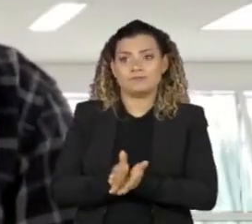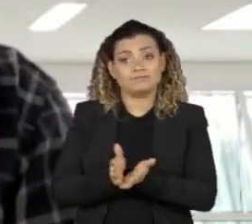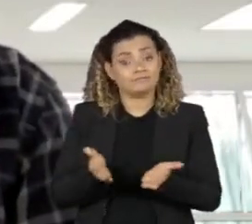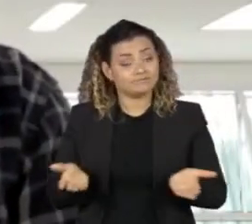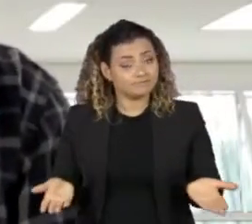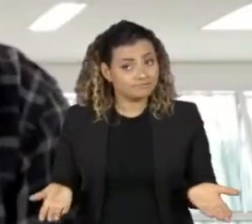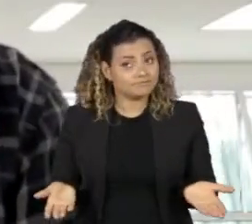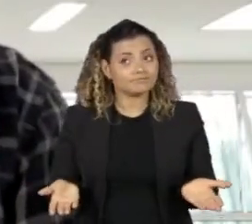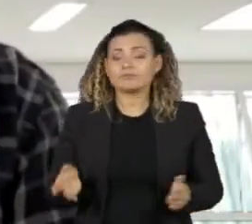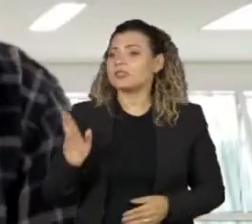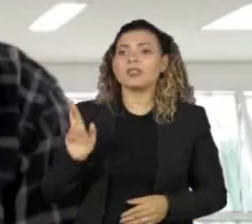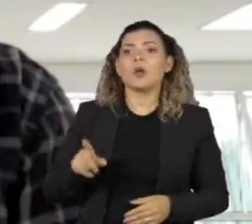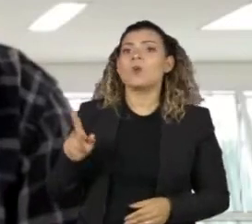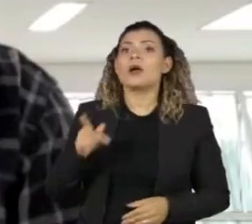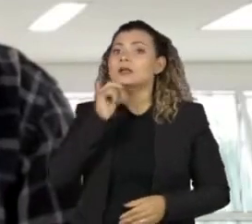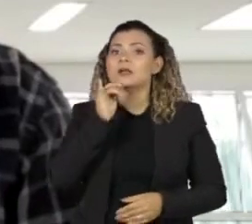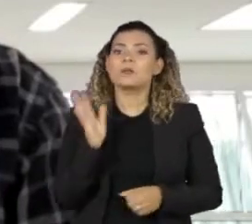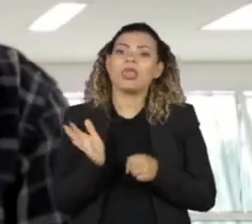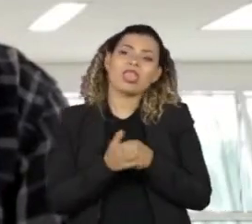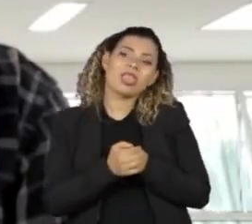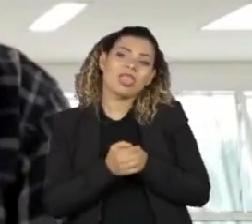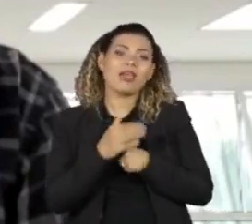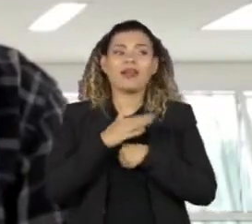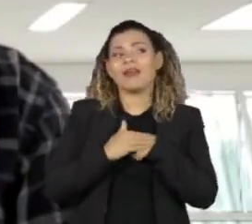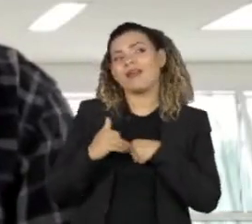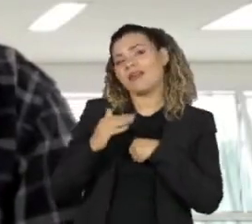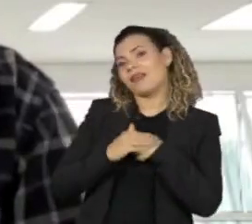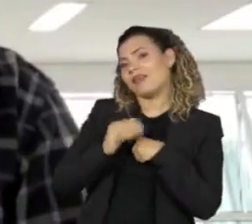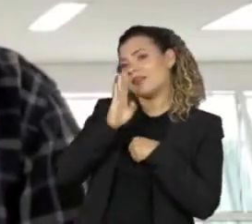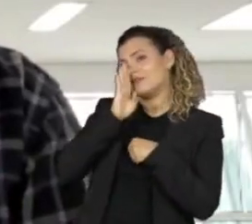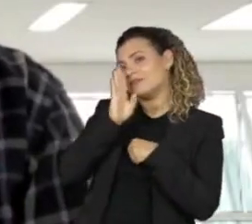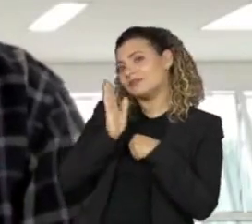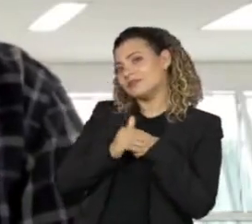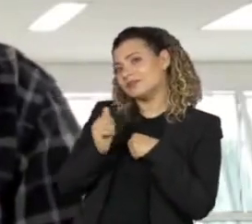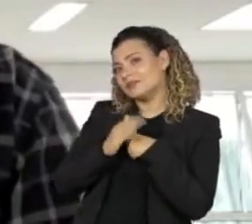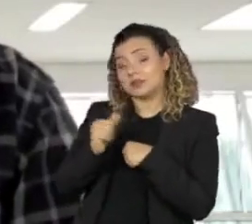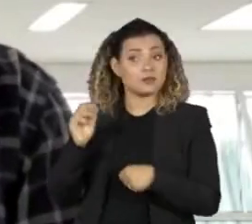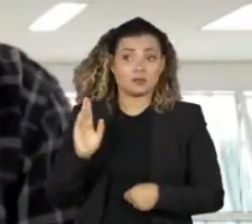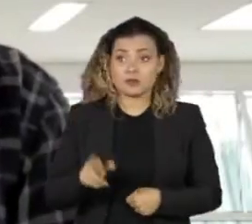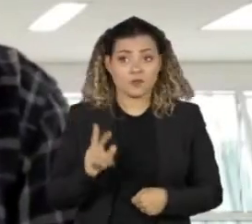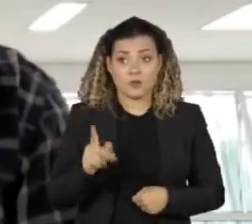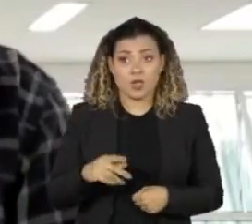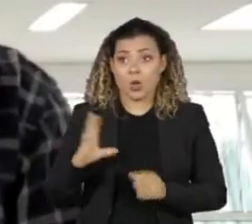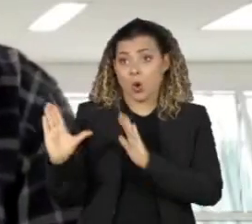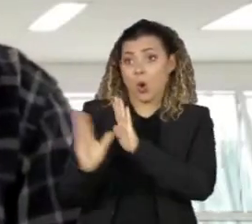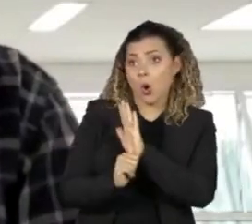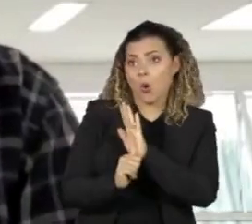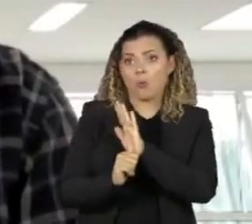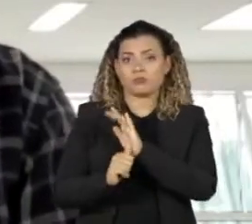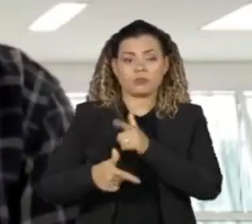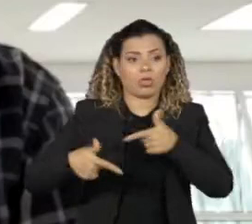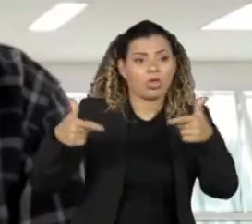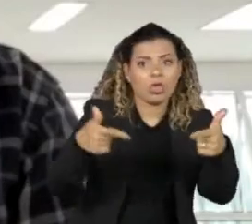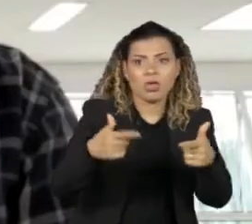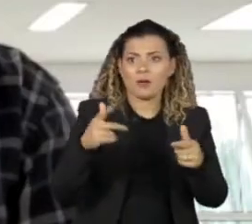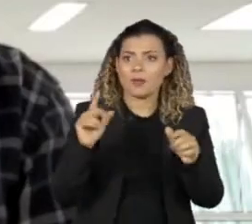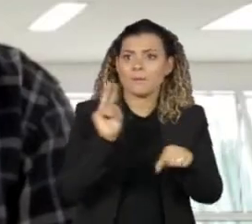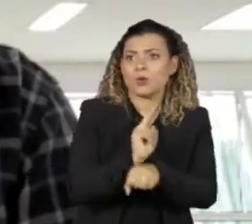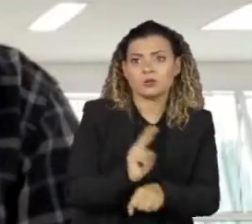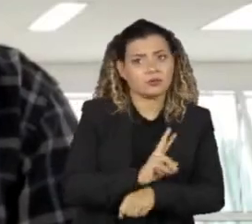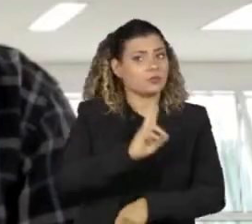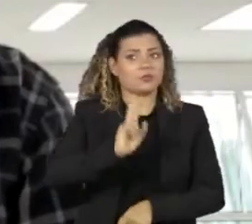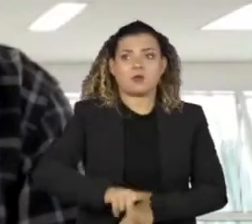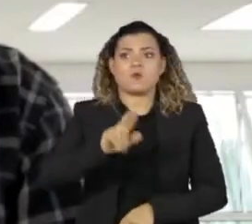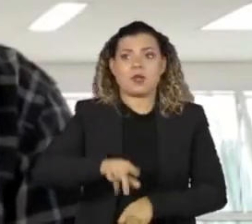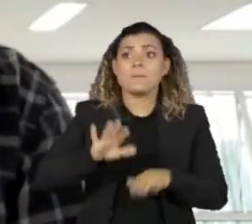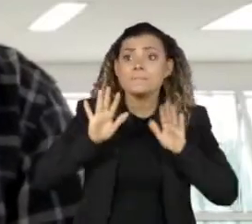né, de passar o pano, né, literalmente, para os casos de latrocínio, roubos, entre outros. Mas é